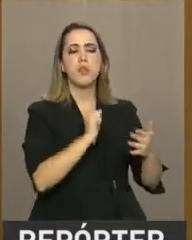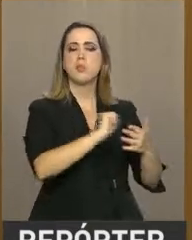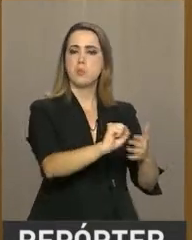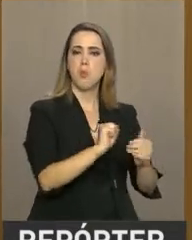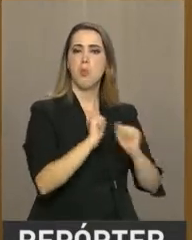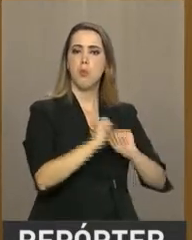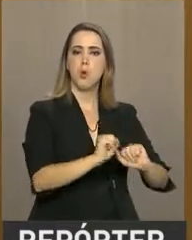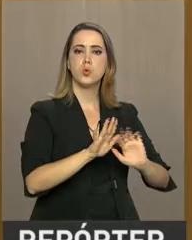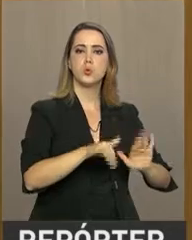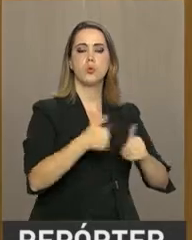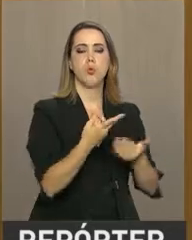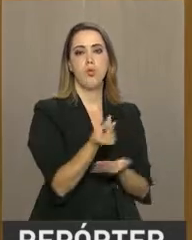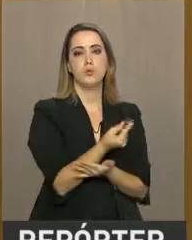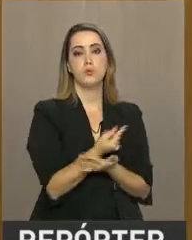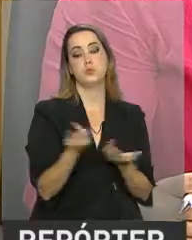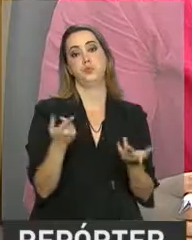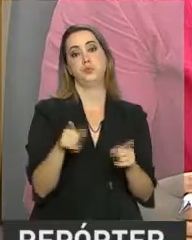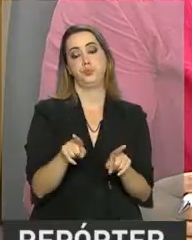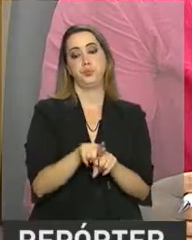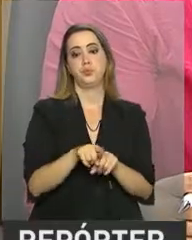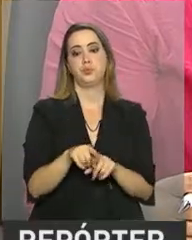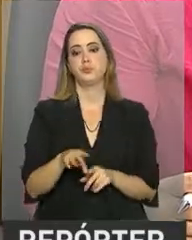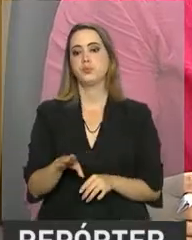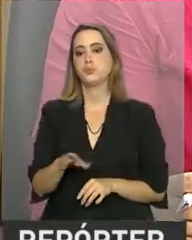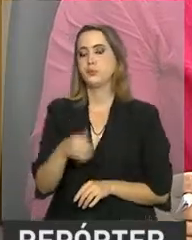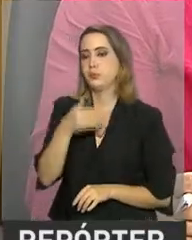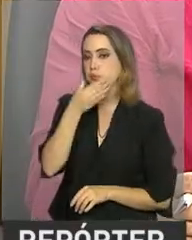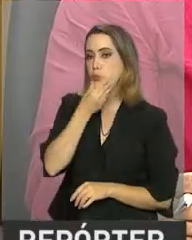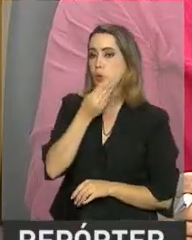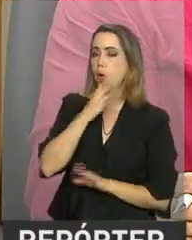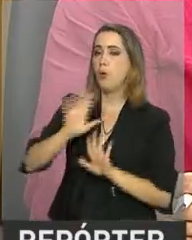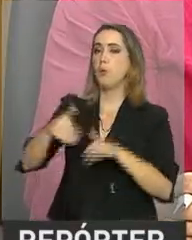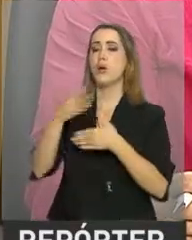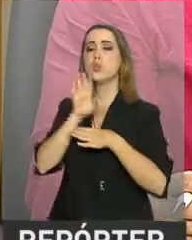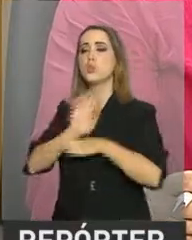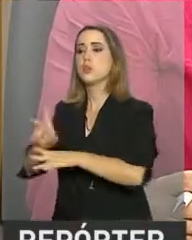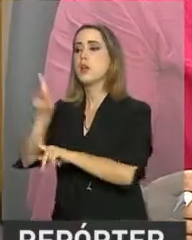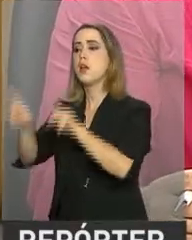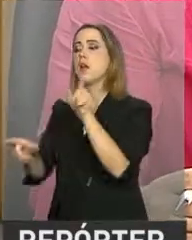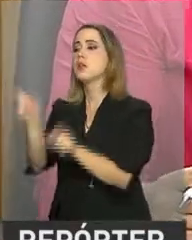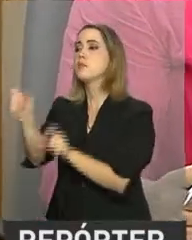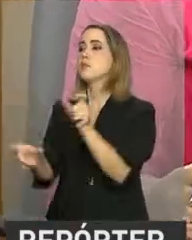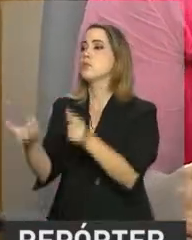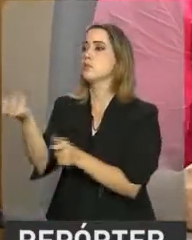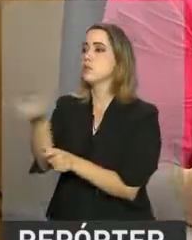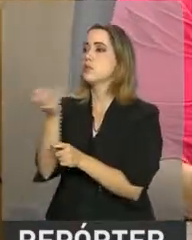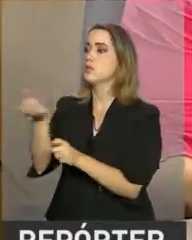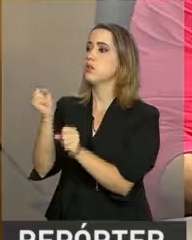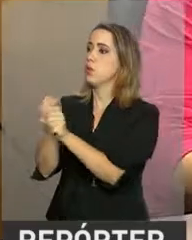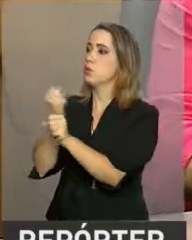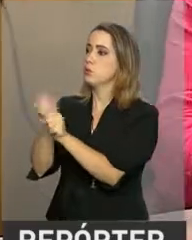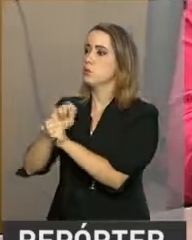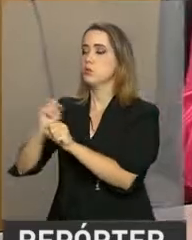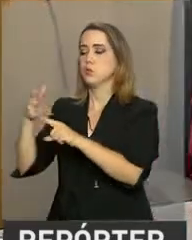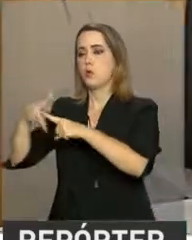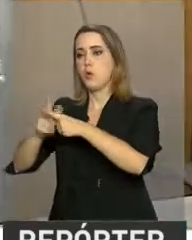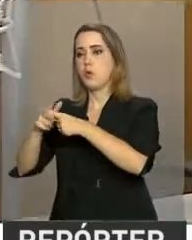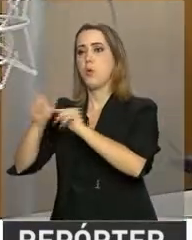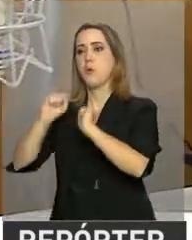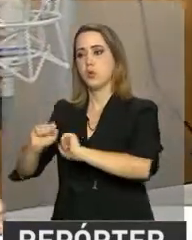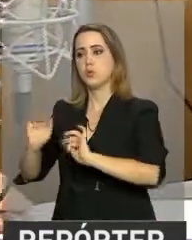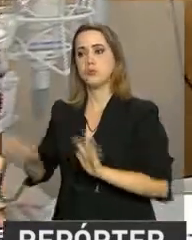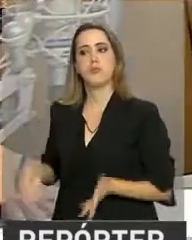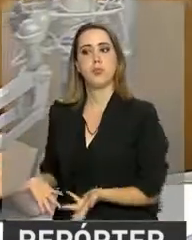perfil de crédito e de cadastro e além de ajudar quem quer construir ou reformar esse cartão também pode ter grande impacto na economia